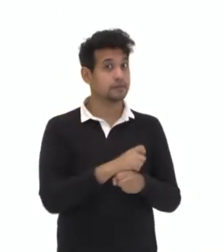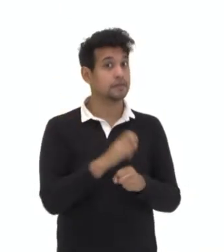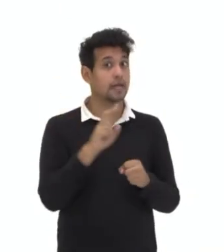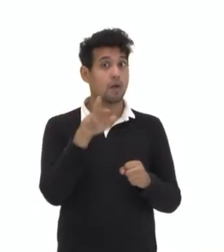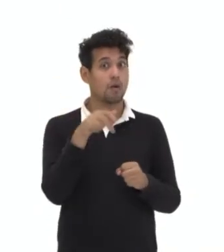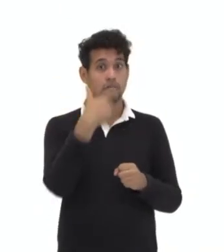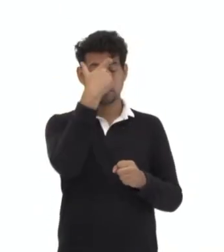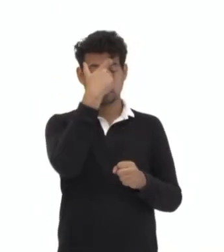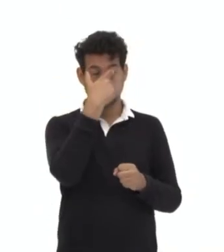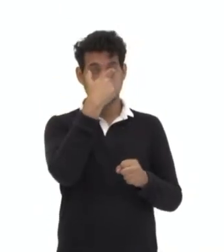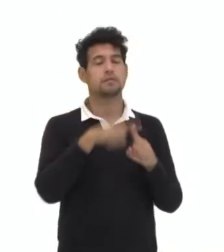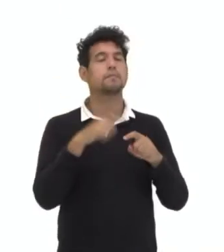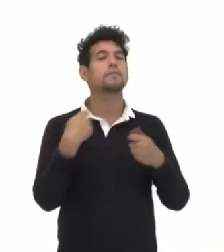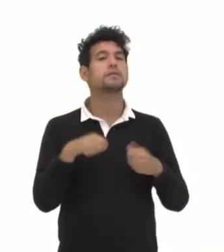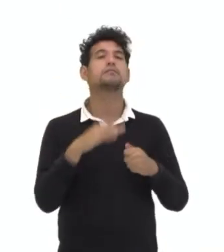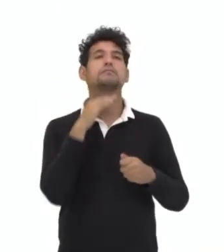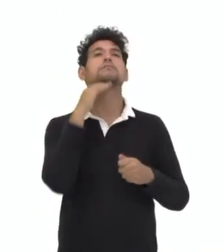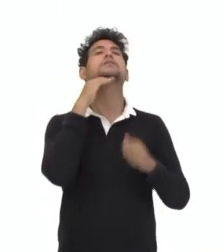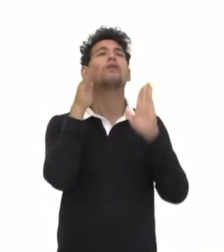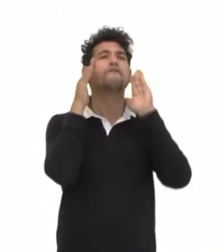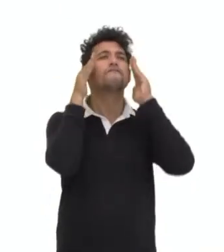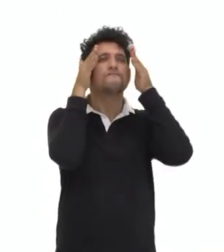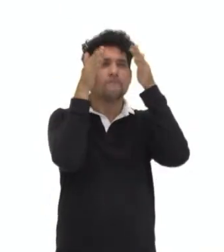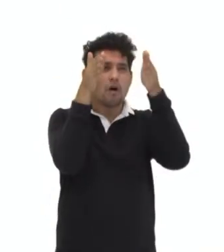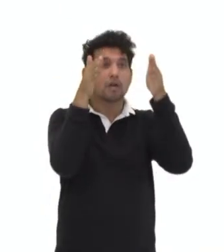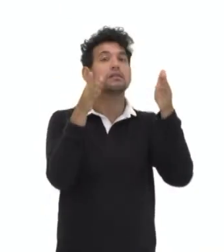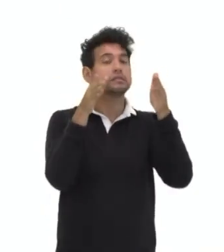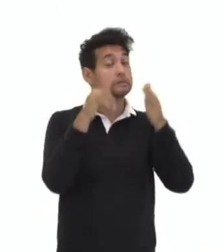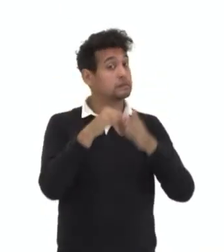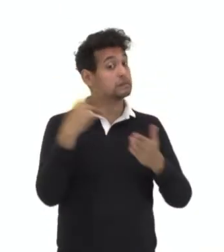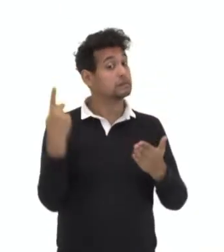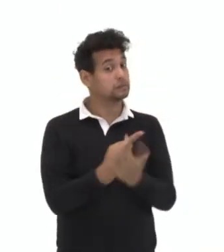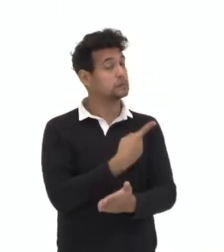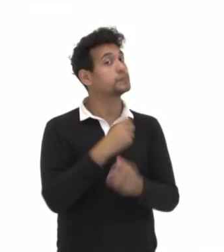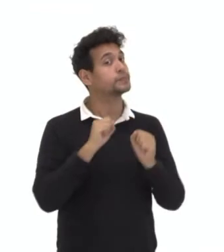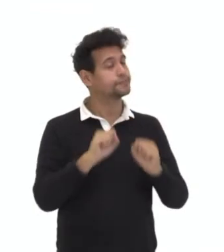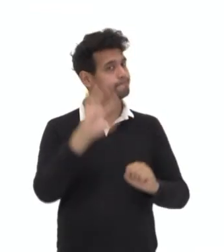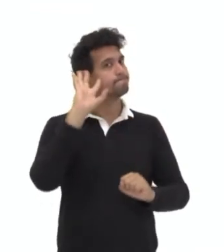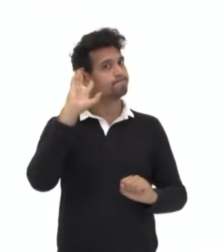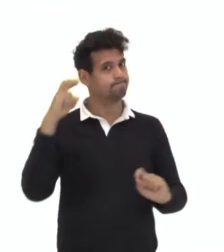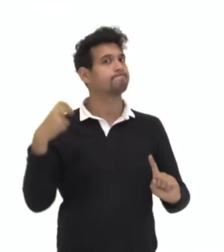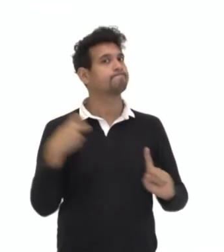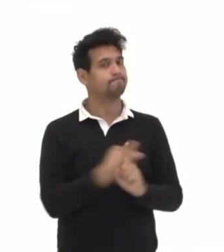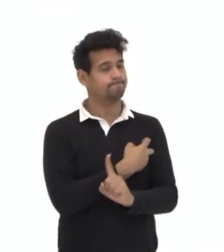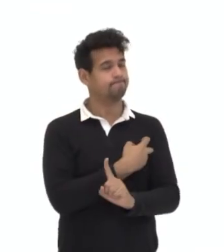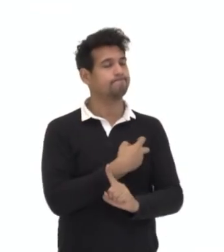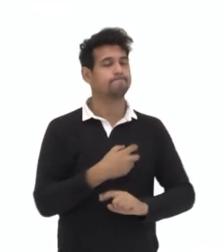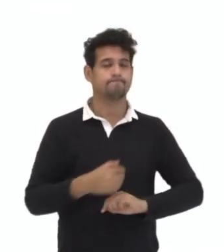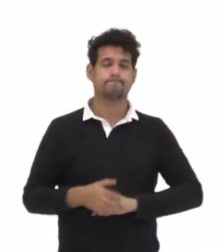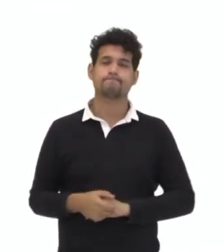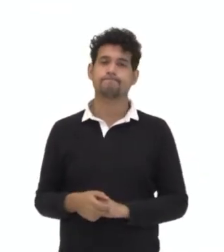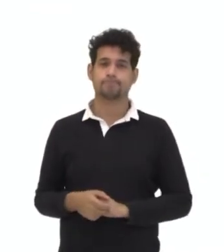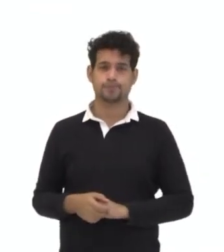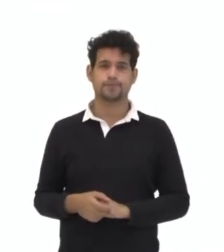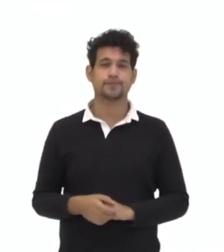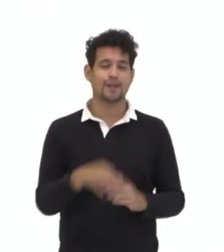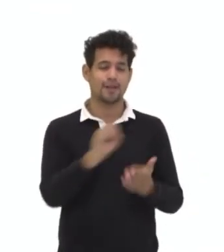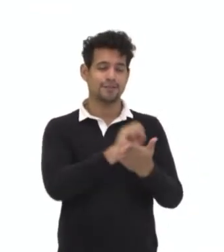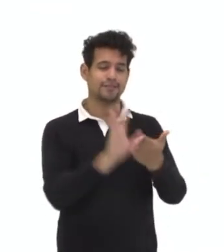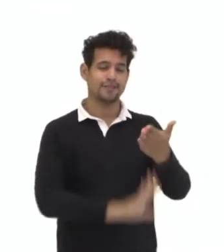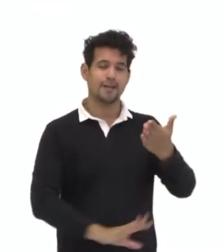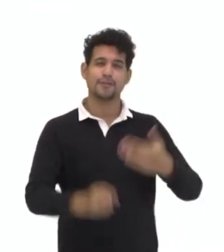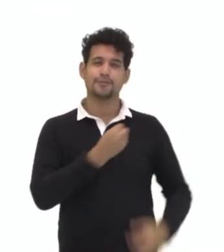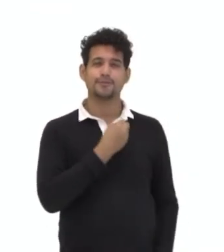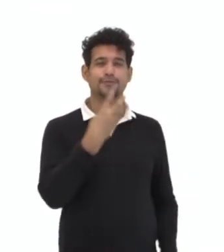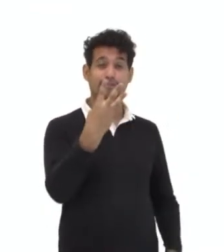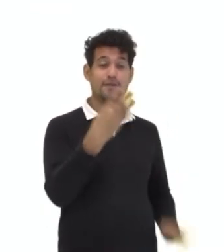fechados. Levanta a cabeça, foca no trânsito, qualquer vacilo pode causar acidentes. A atividade 3